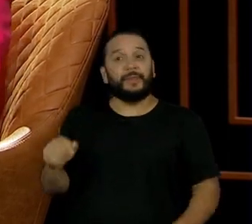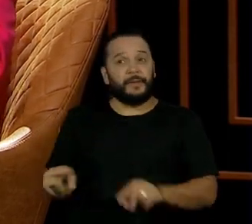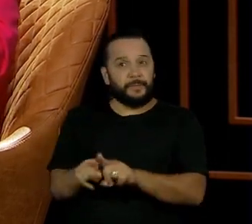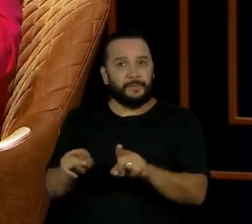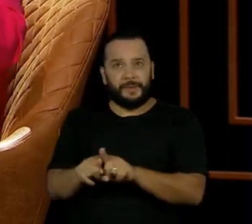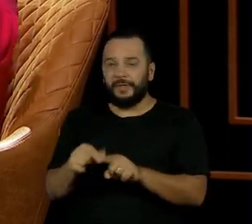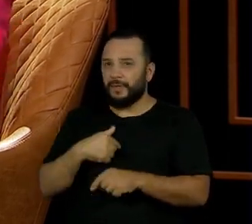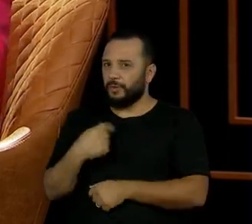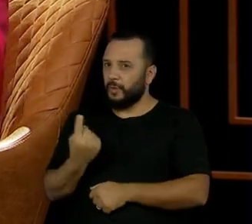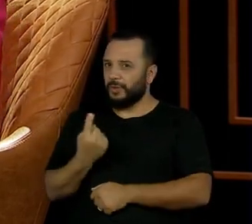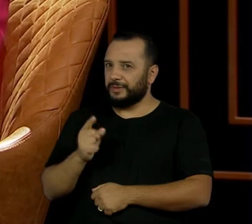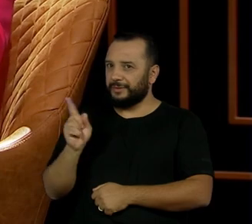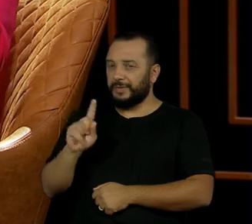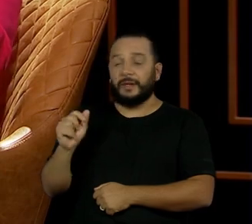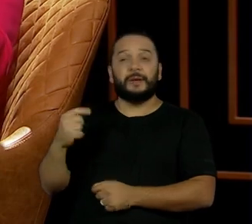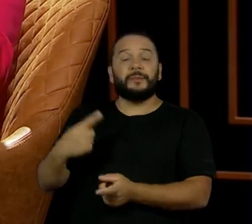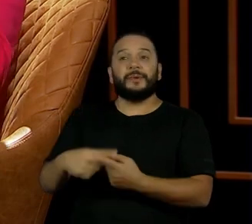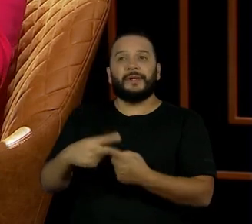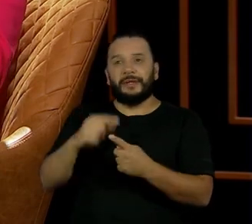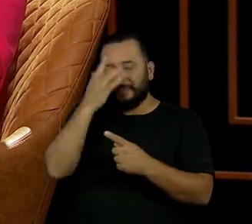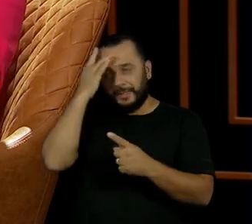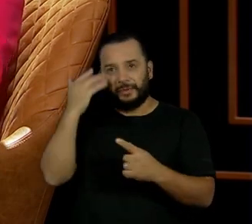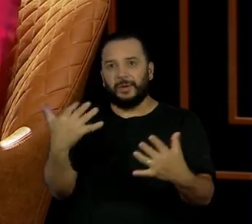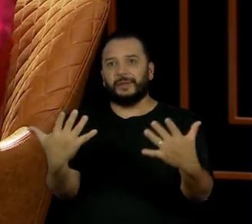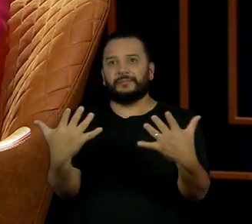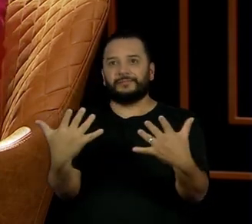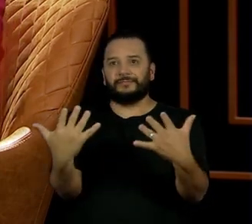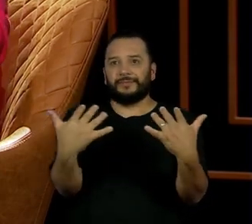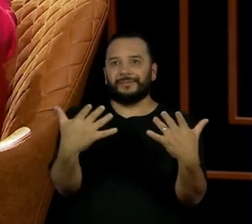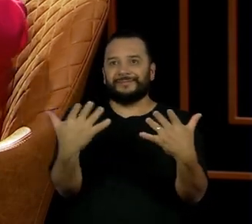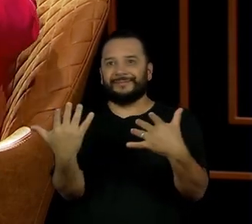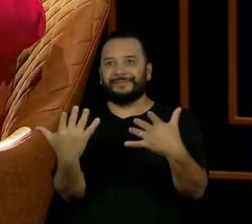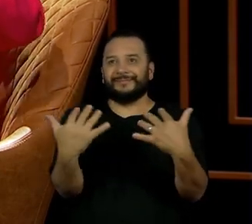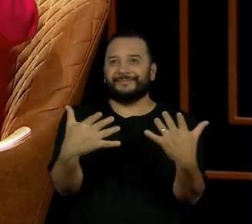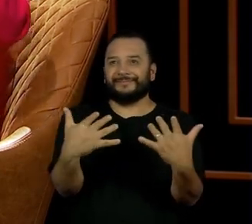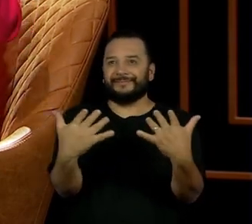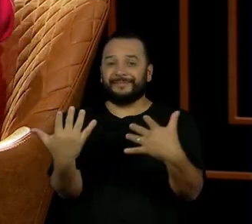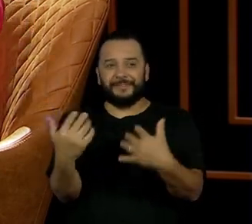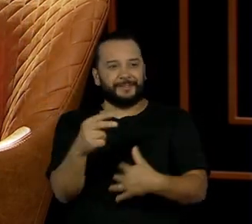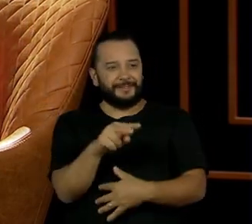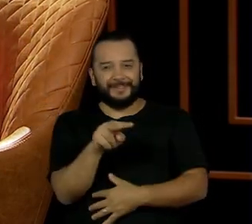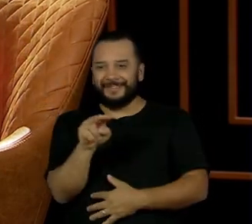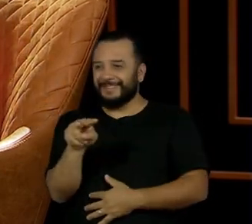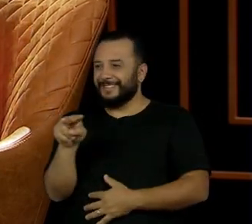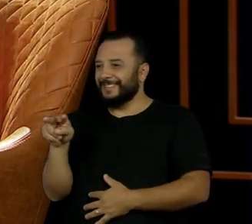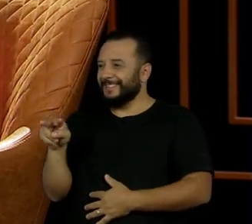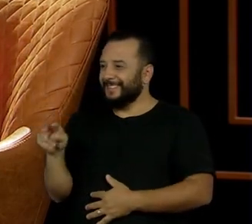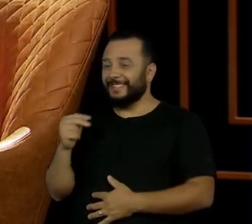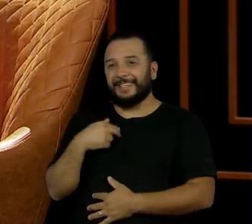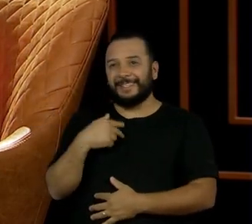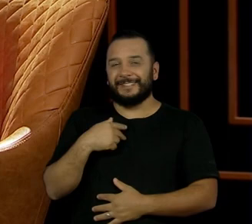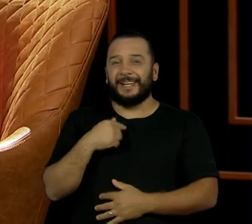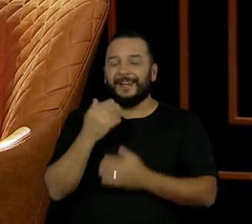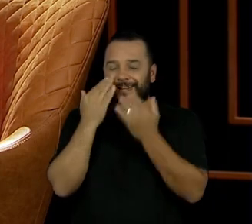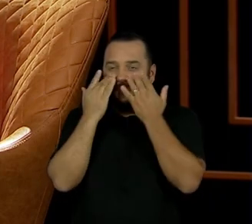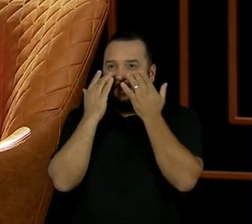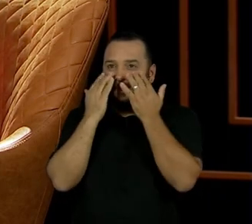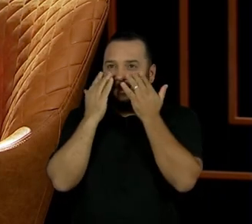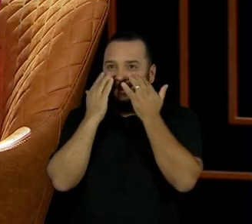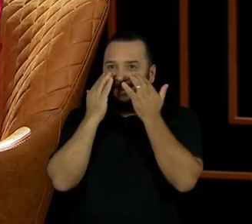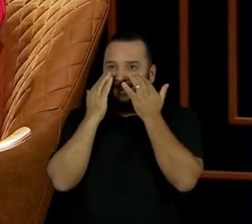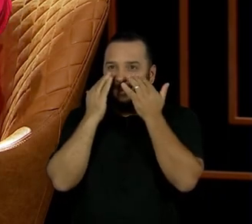sozinho o público faz toda a diferença aquela plateia que eles aquela energia que aquele olhinho das